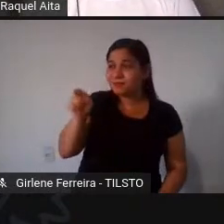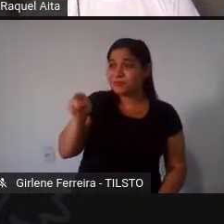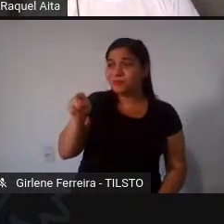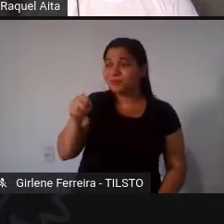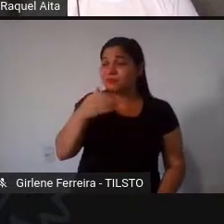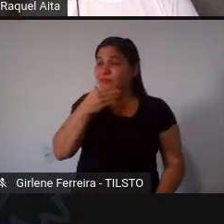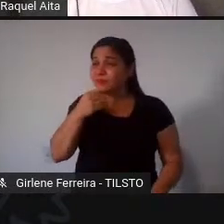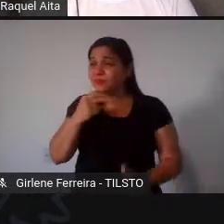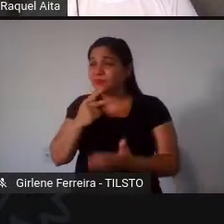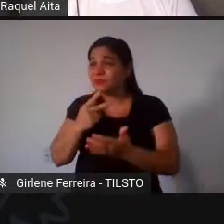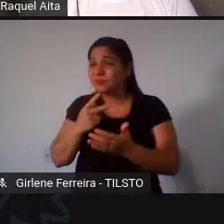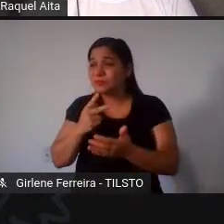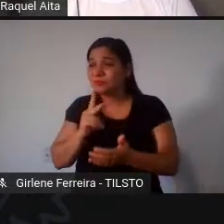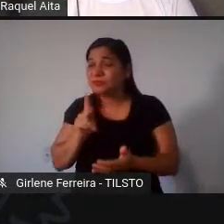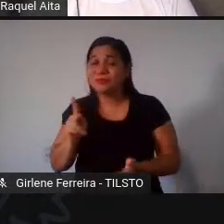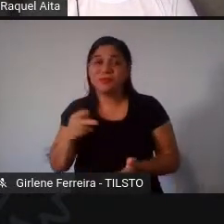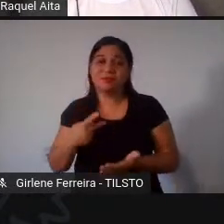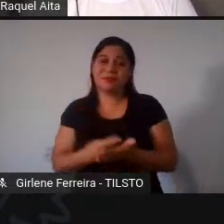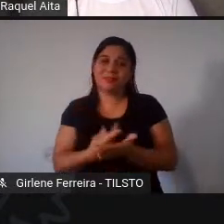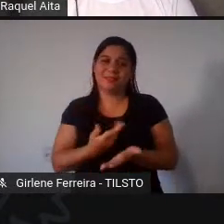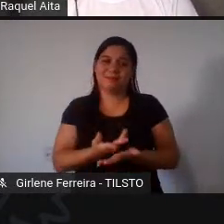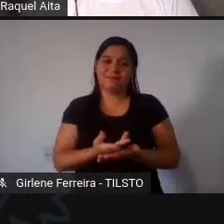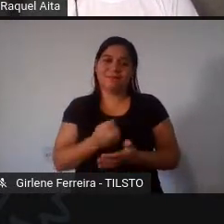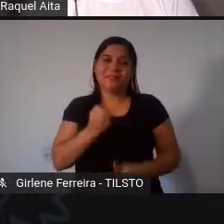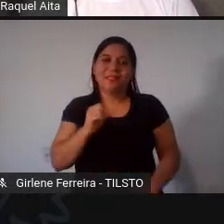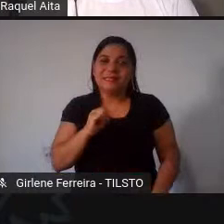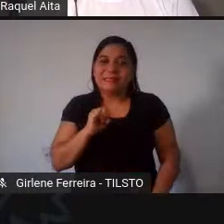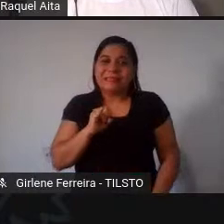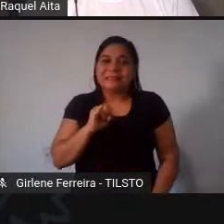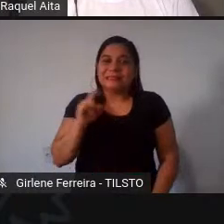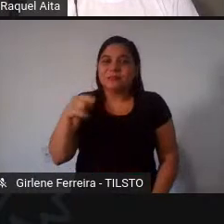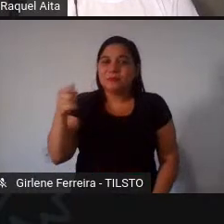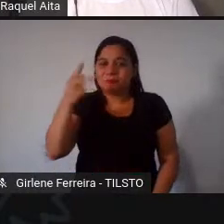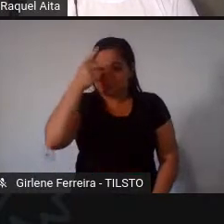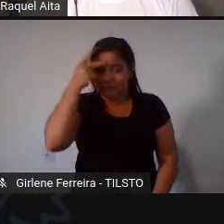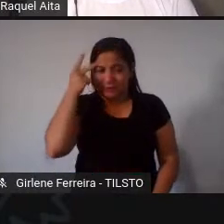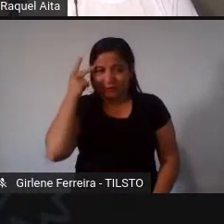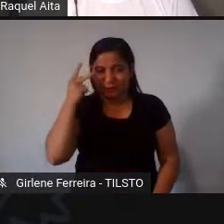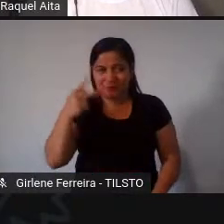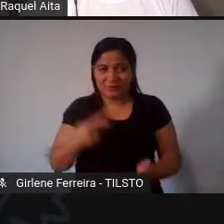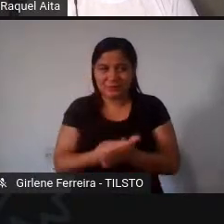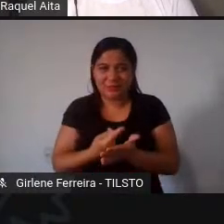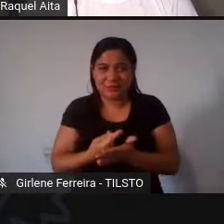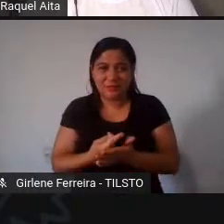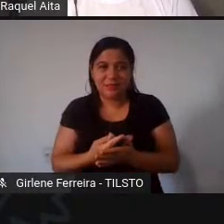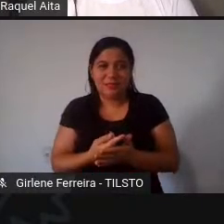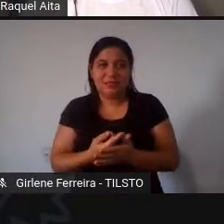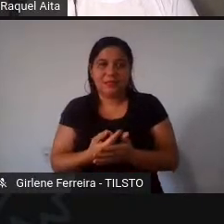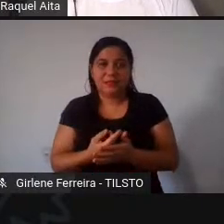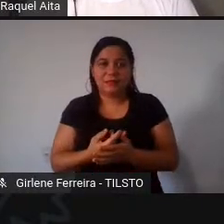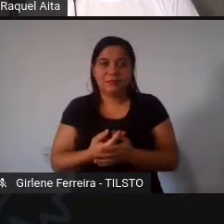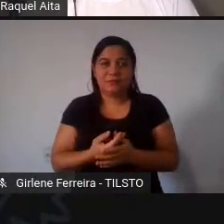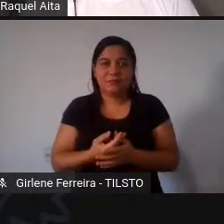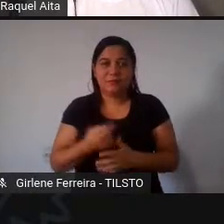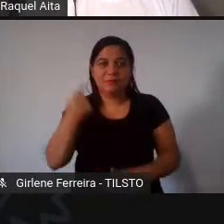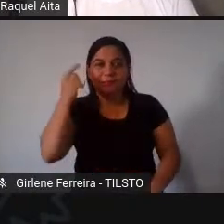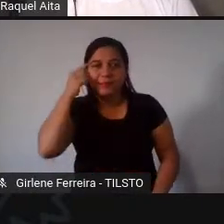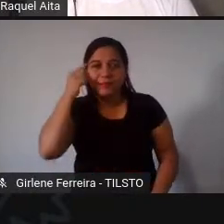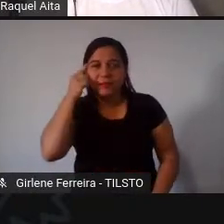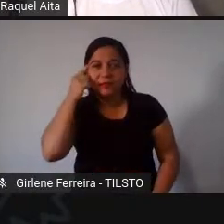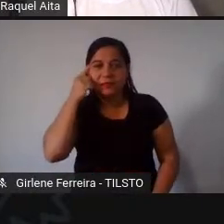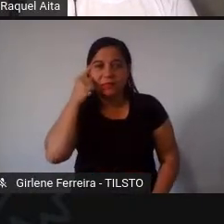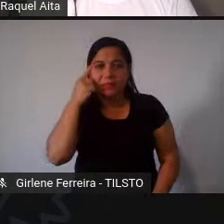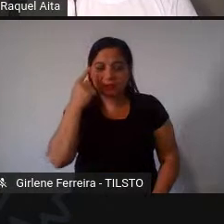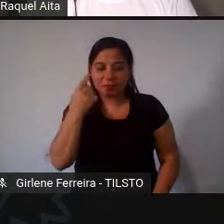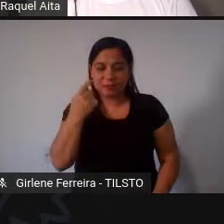se a gente não fala essas coisas, a pessoa vai colocando como se fosse para si, para si, para si, e vai,